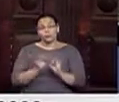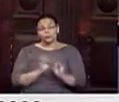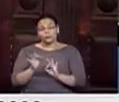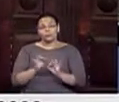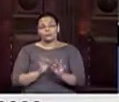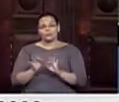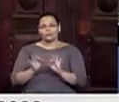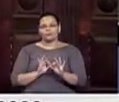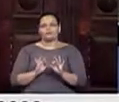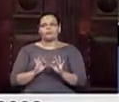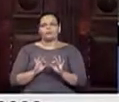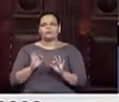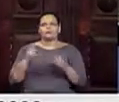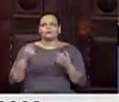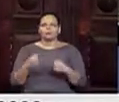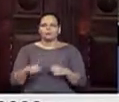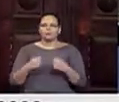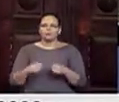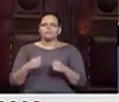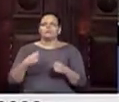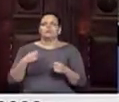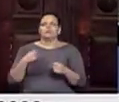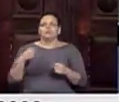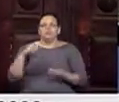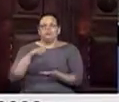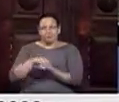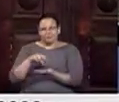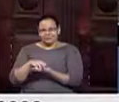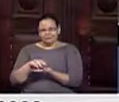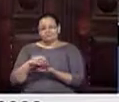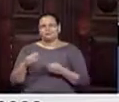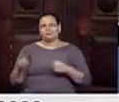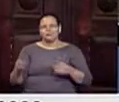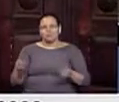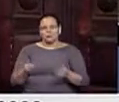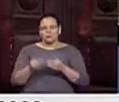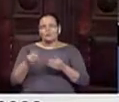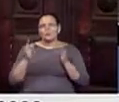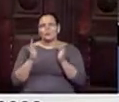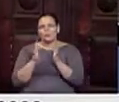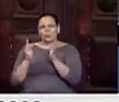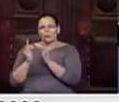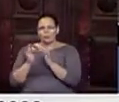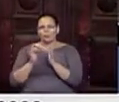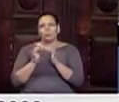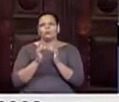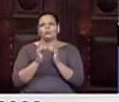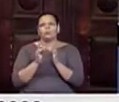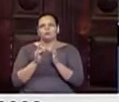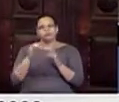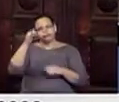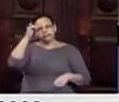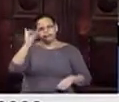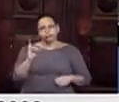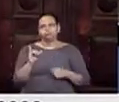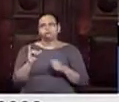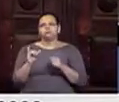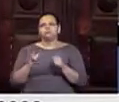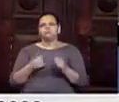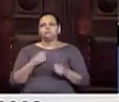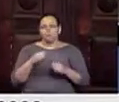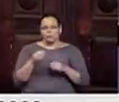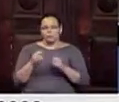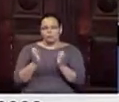cria de acolhimento um centro de abrigo pontos de contato espaço de prevenção equipes de